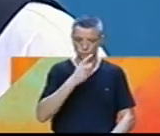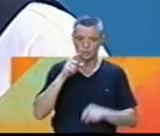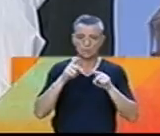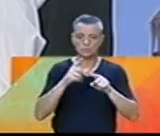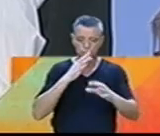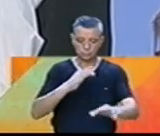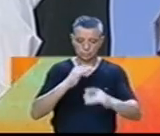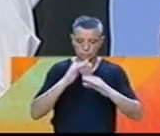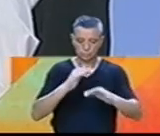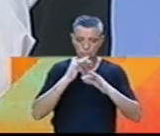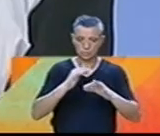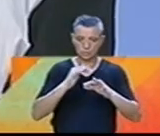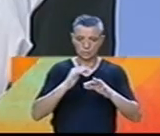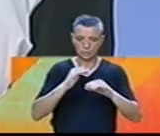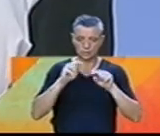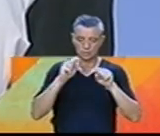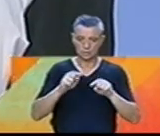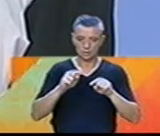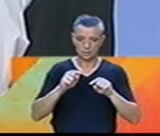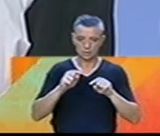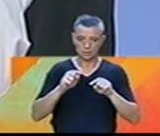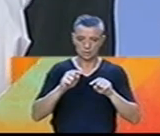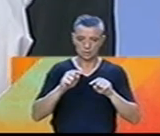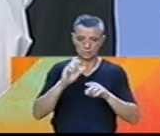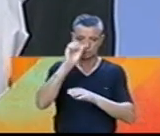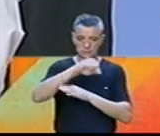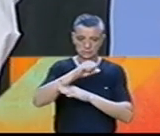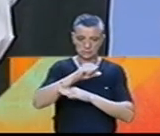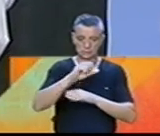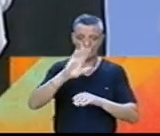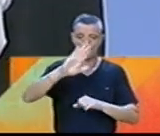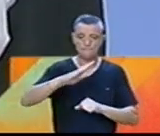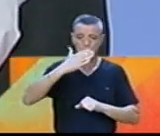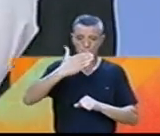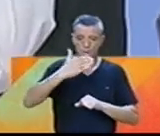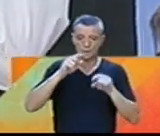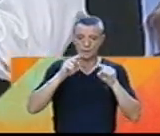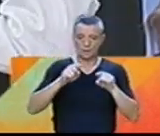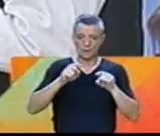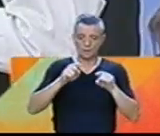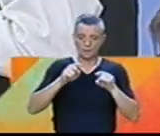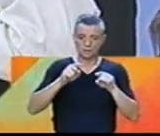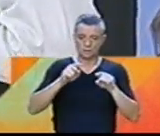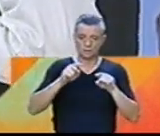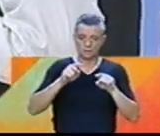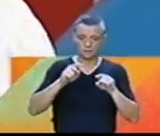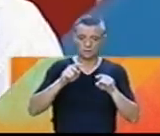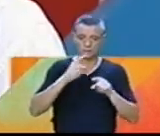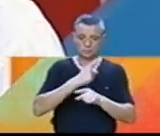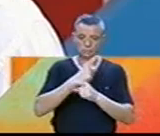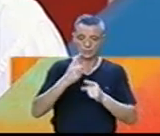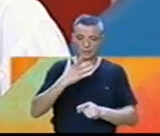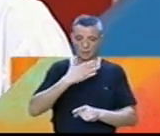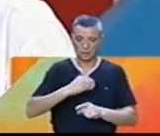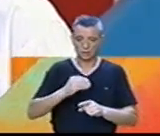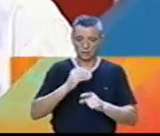instrumento? Este é o segundo. Sim, mas o primeiro, onde é que o arranjou? E porquê o gosto